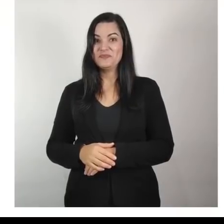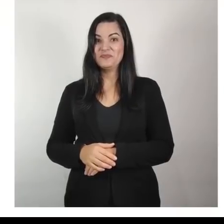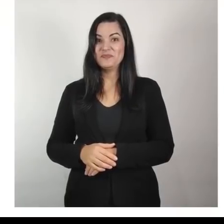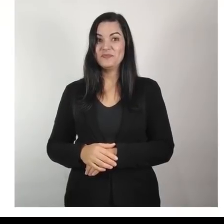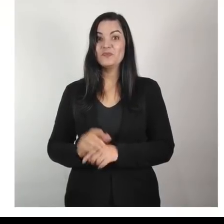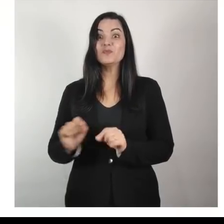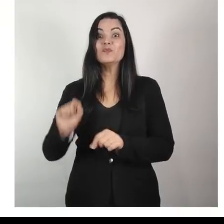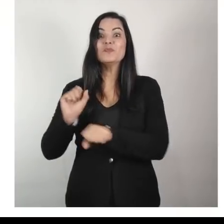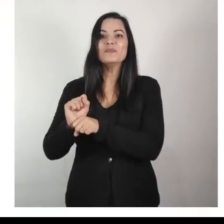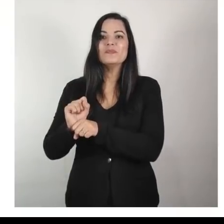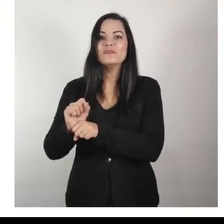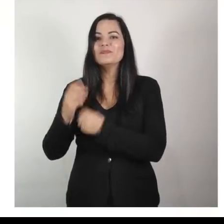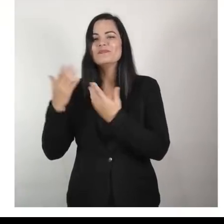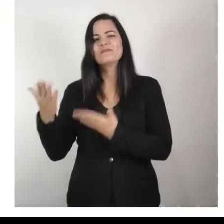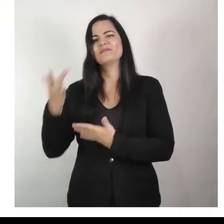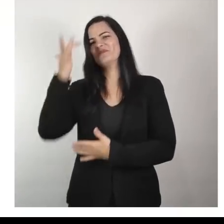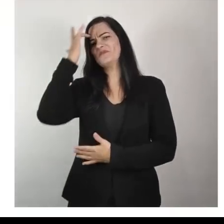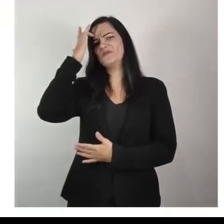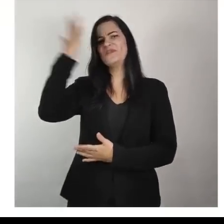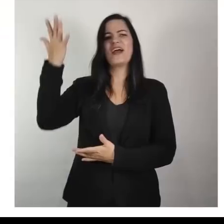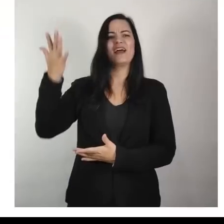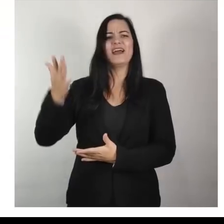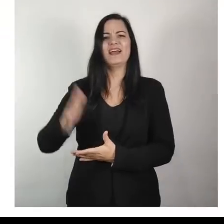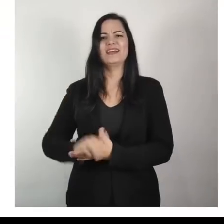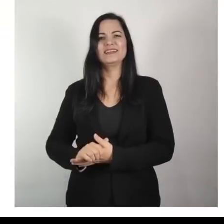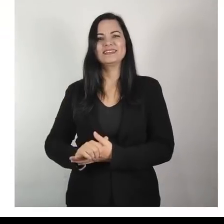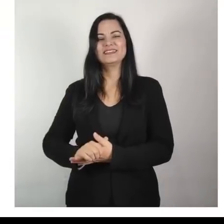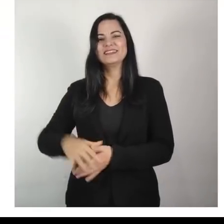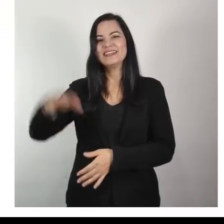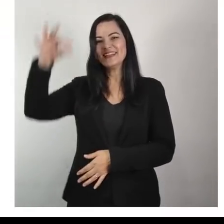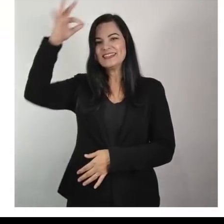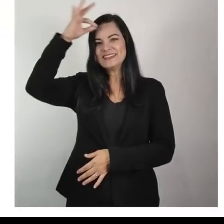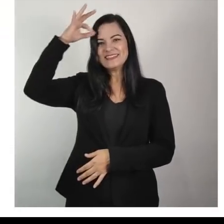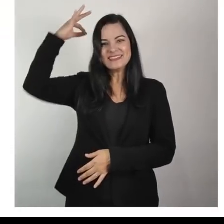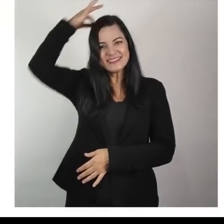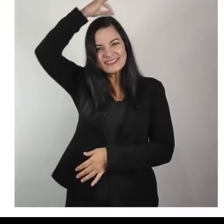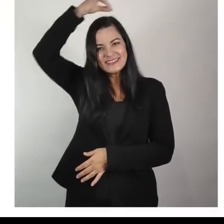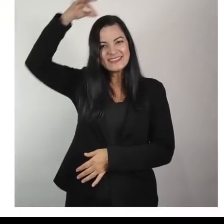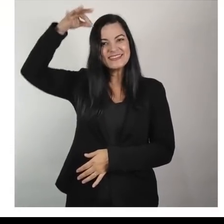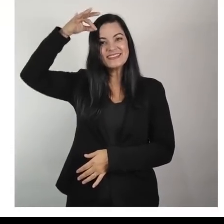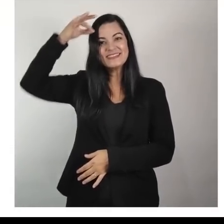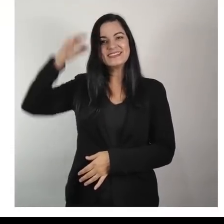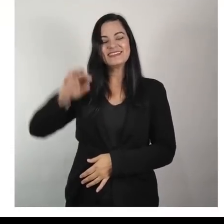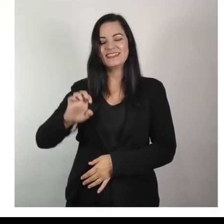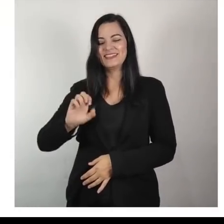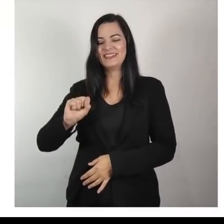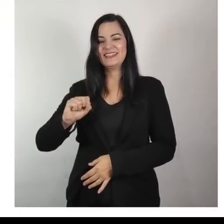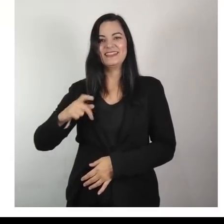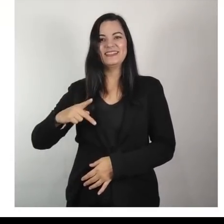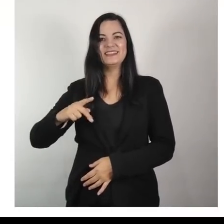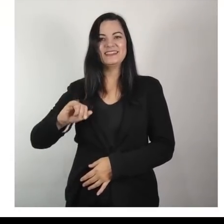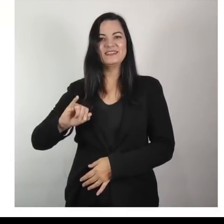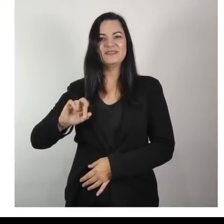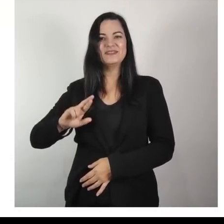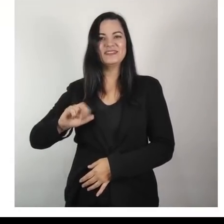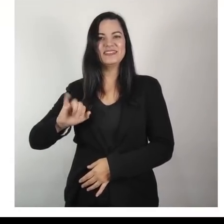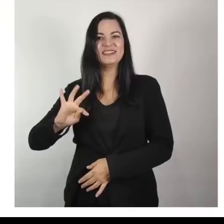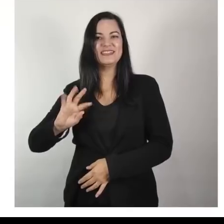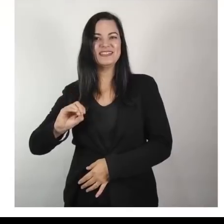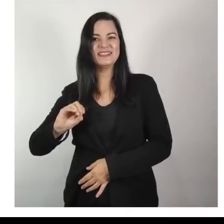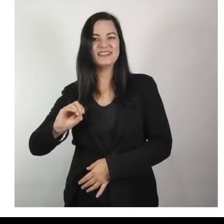O que será que vem? Ah, muito fácil. Espírito Santo. O estado aí da